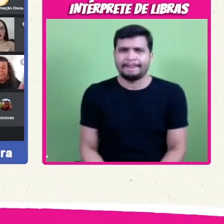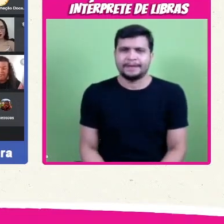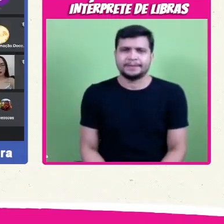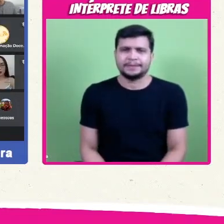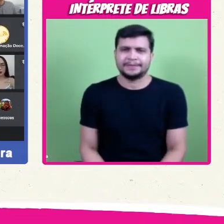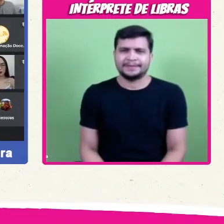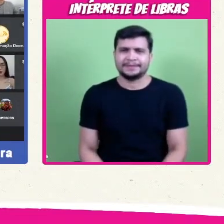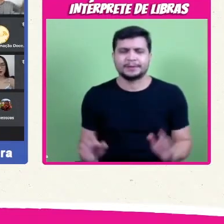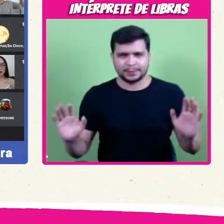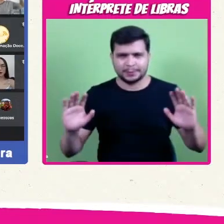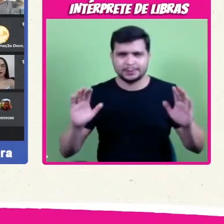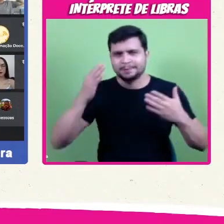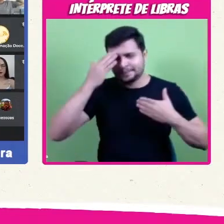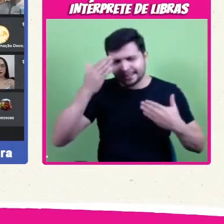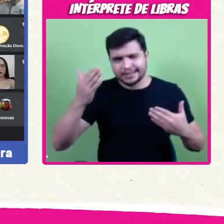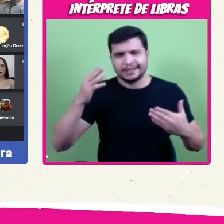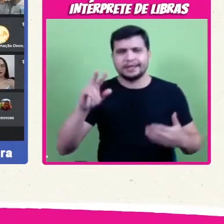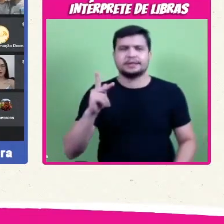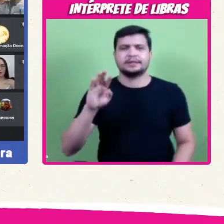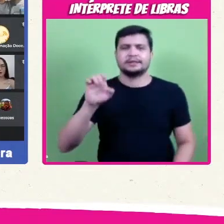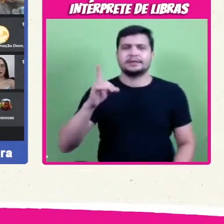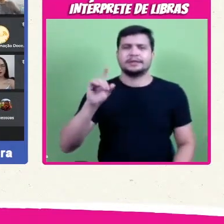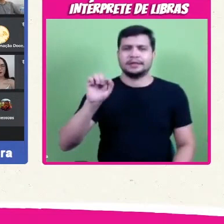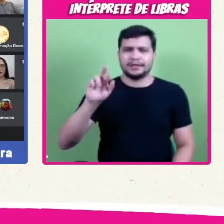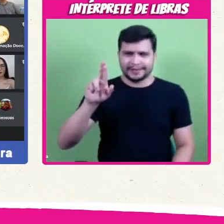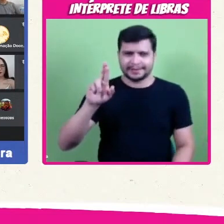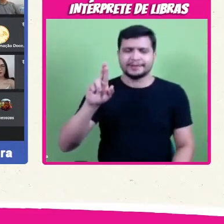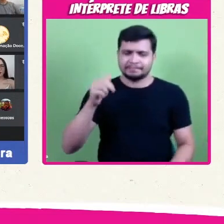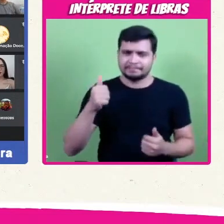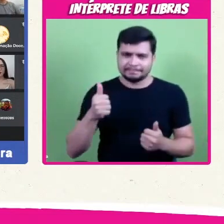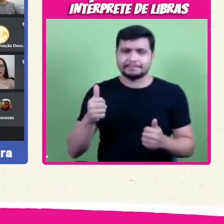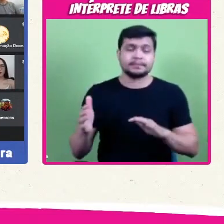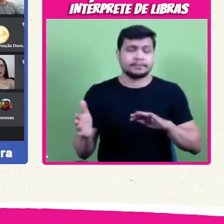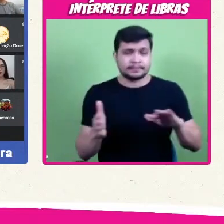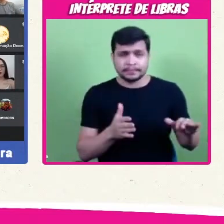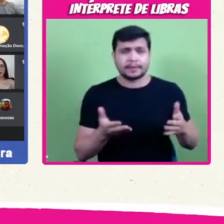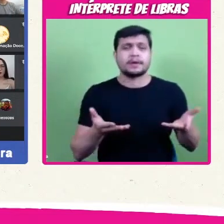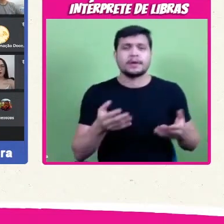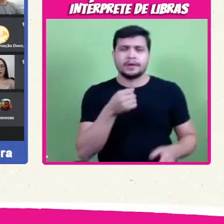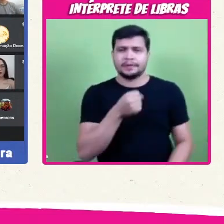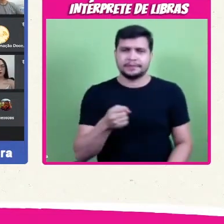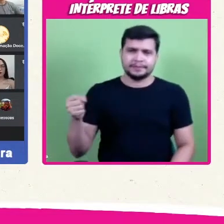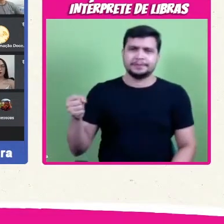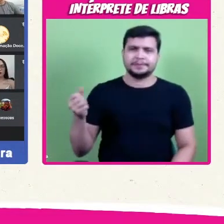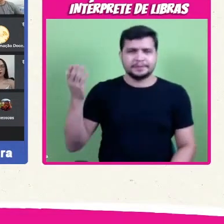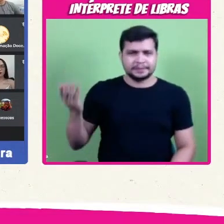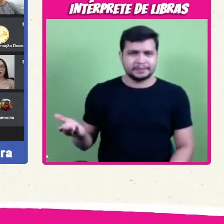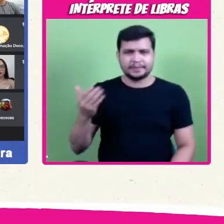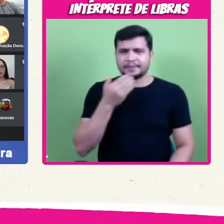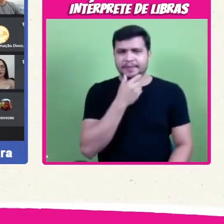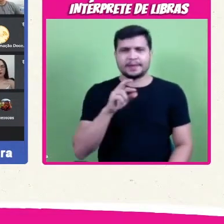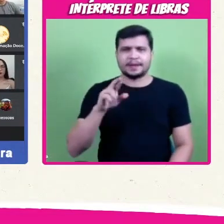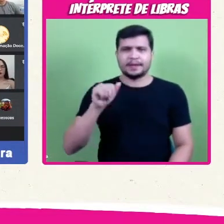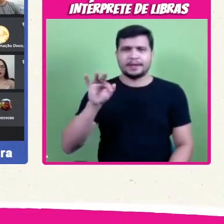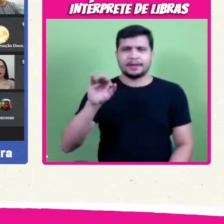Obrigada, Helder. E vamos passando a palavra agora para Rafael Mascarenhas. Rafael, a tarde